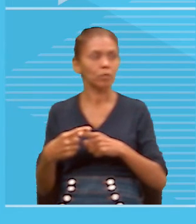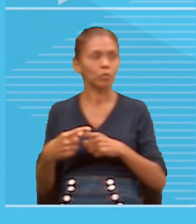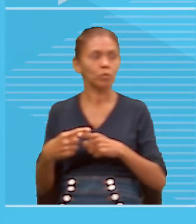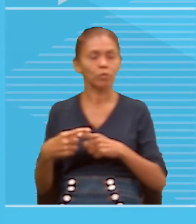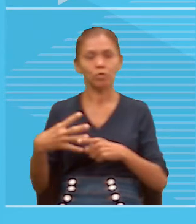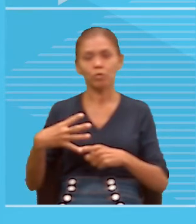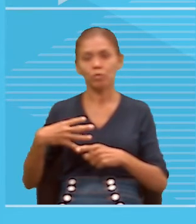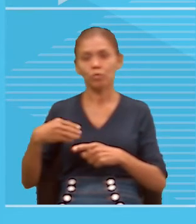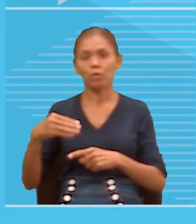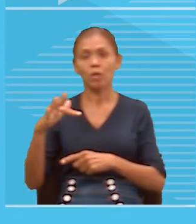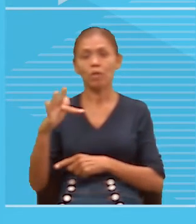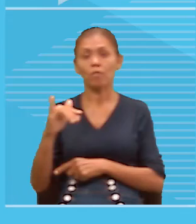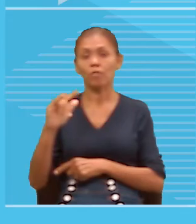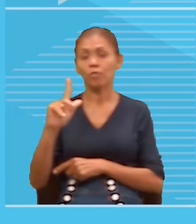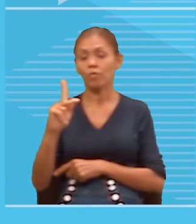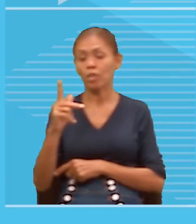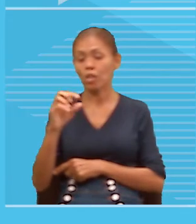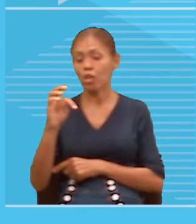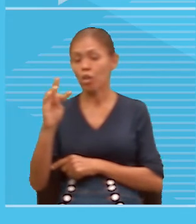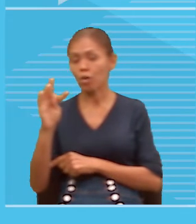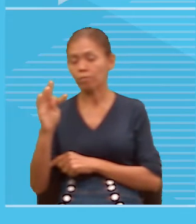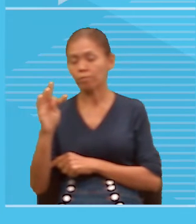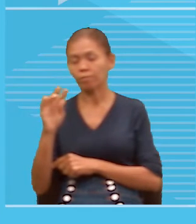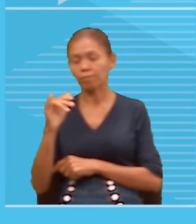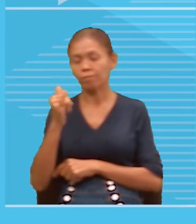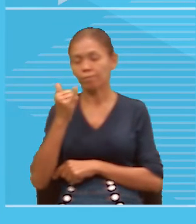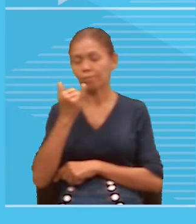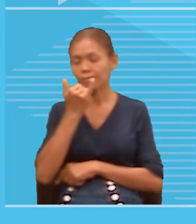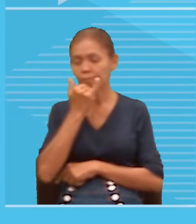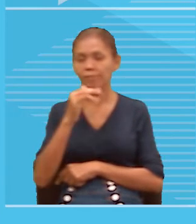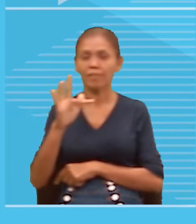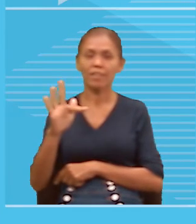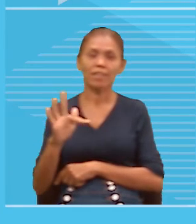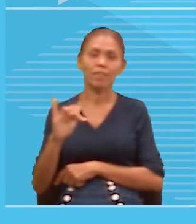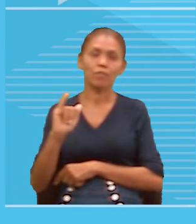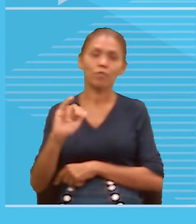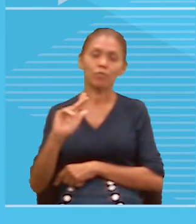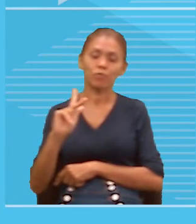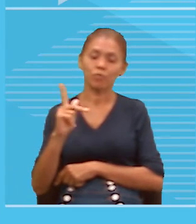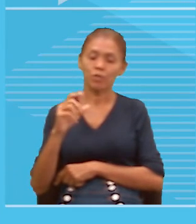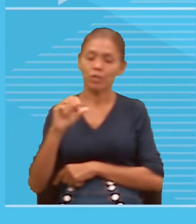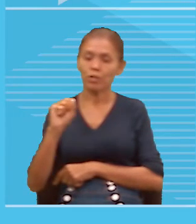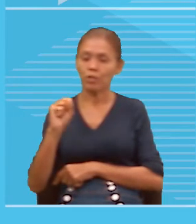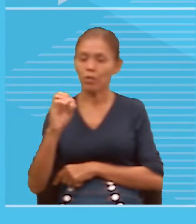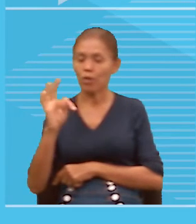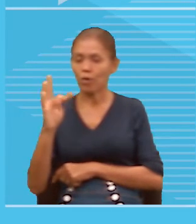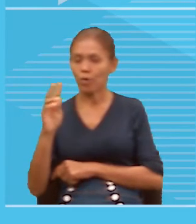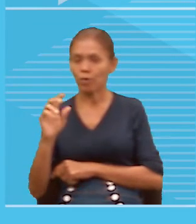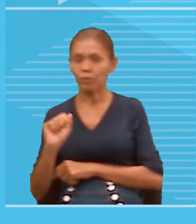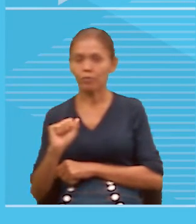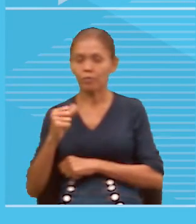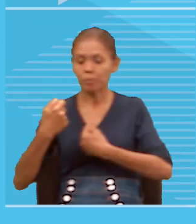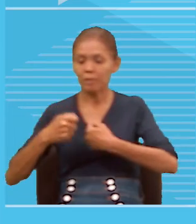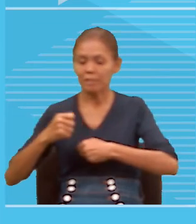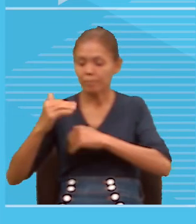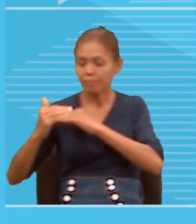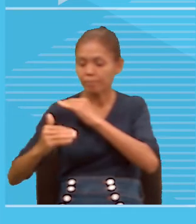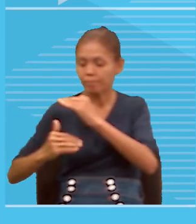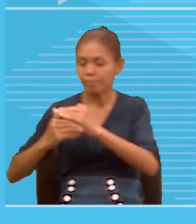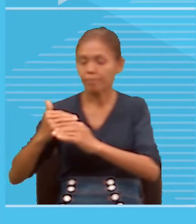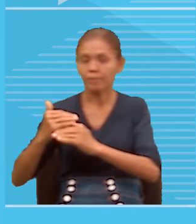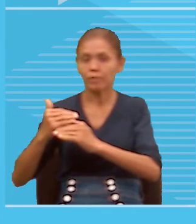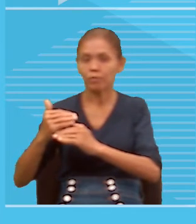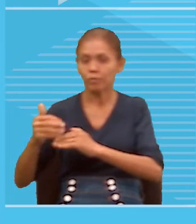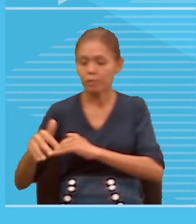né os filhotes dos anfíbios eles vão precisar desse ambiente para se desenvolverem e só depois eles